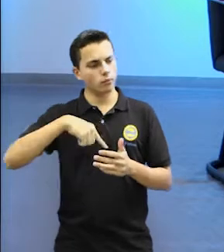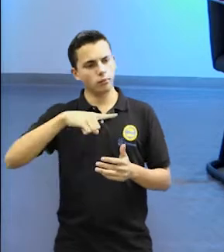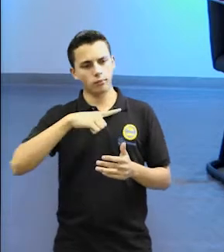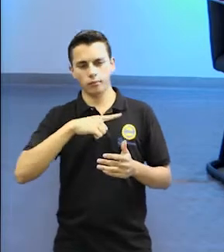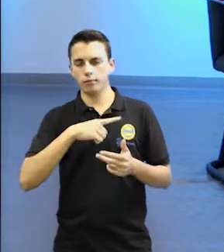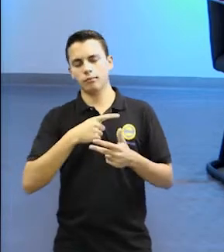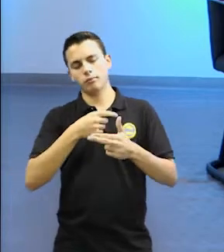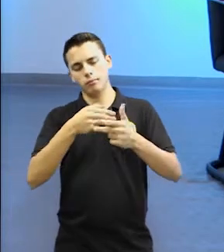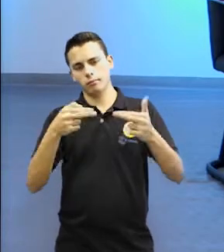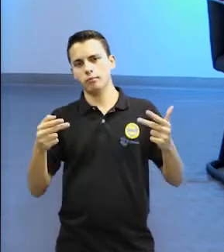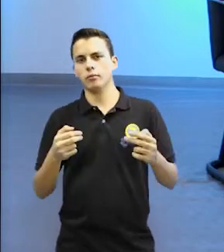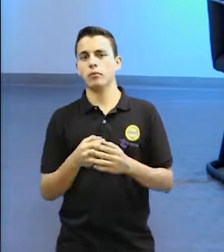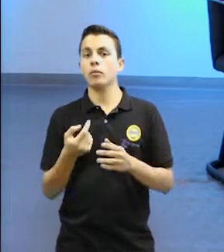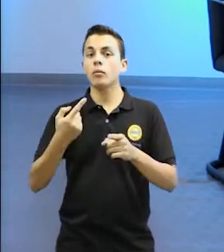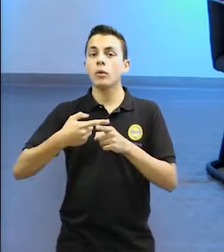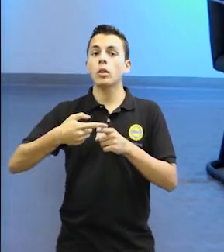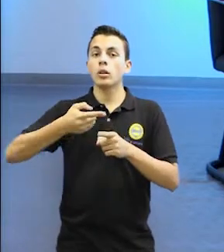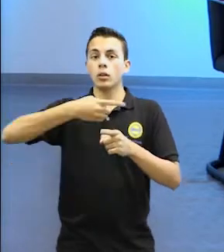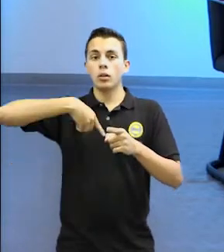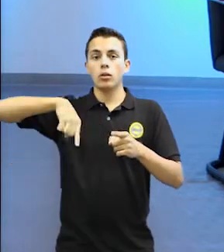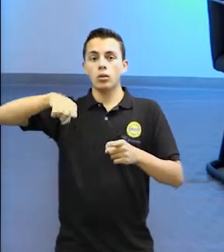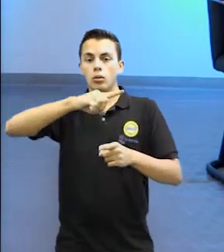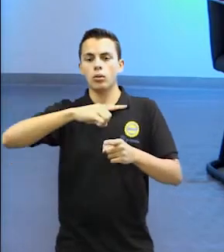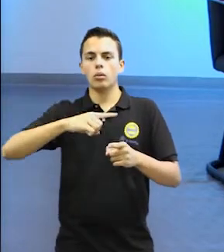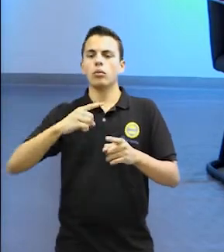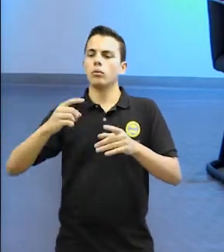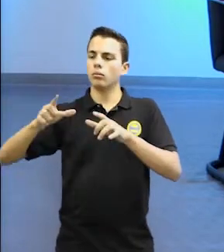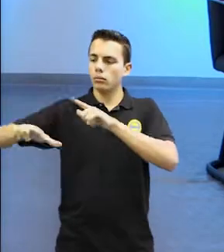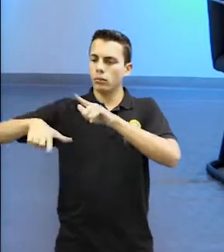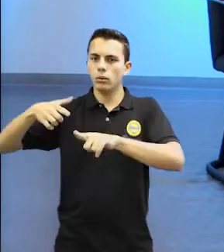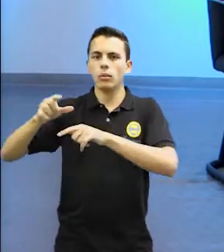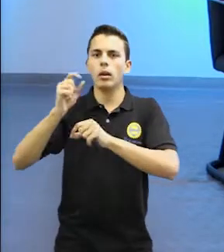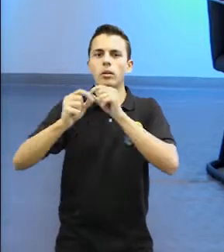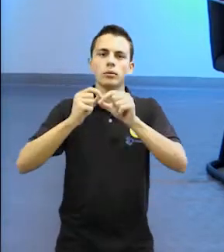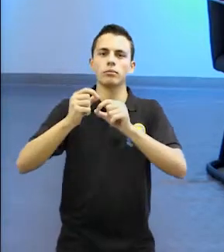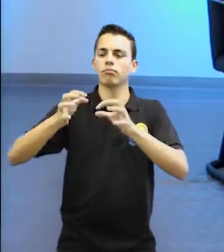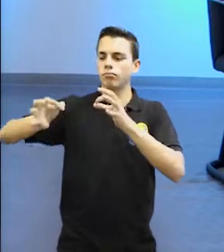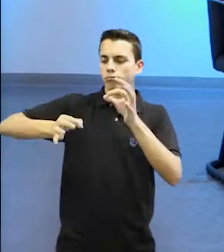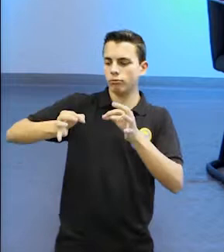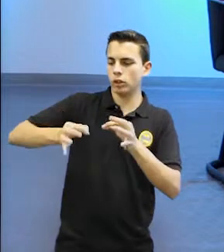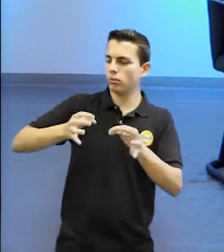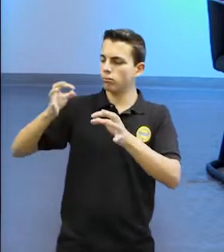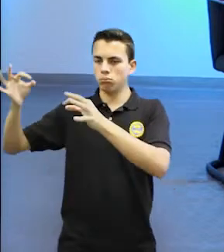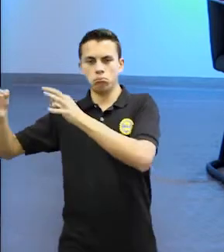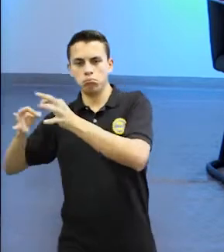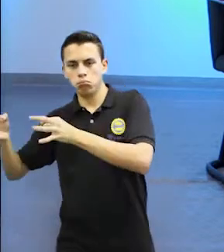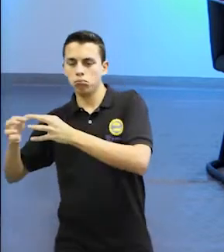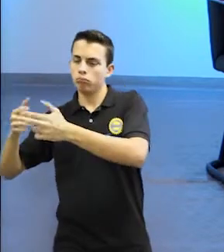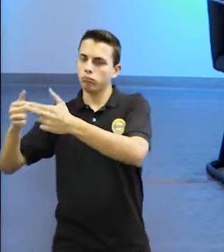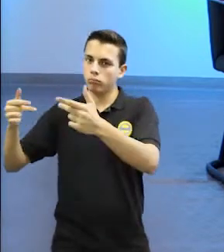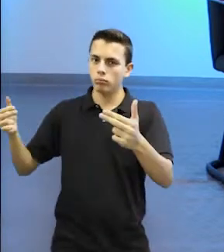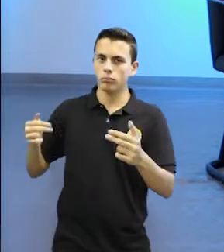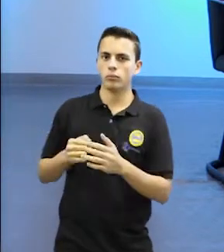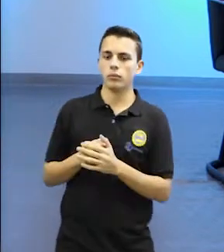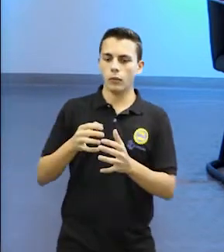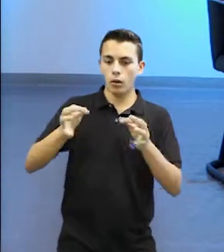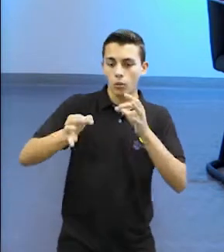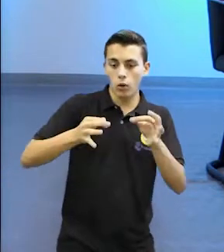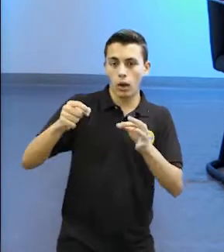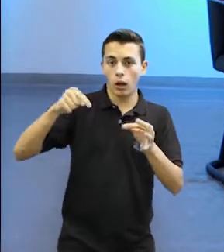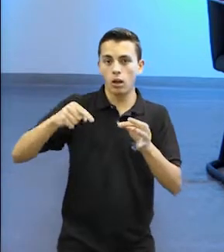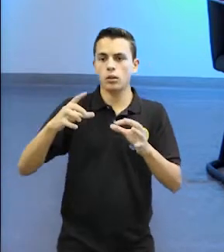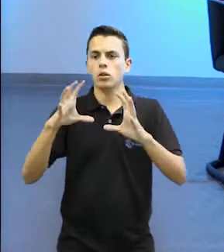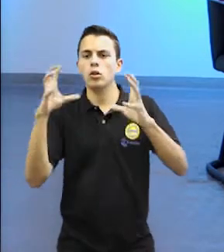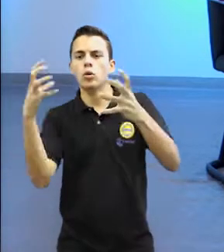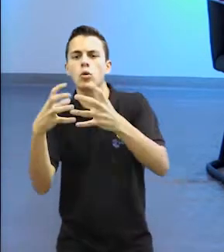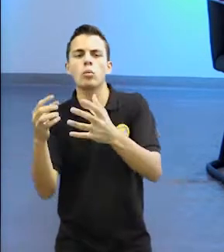nós trabalhamos por projeto, né? Educatus trabalha por projeto. Cada projeto a gente estrutura a equipe de acordo com o que nós vamos